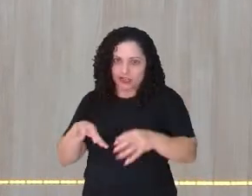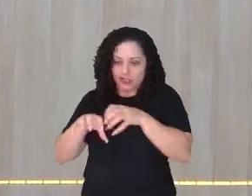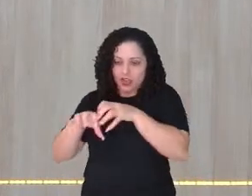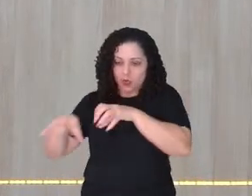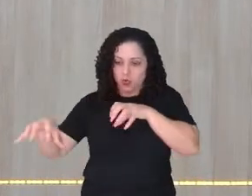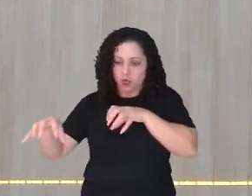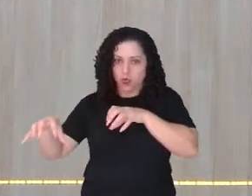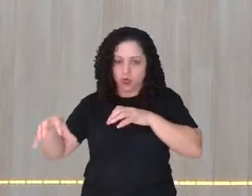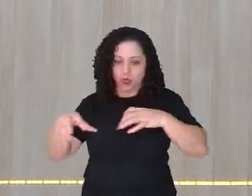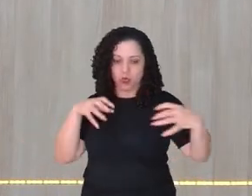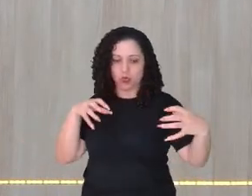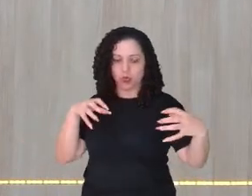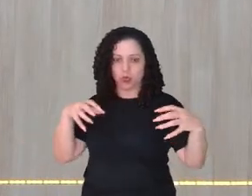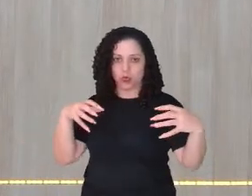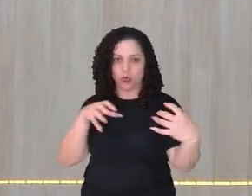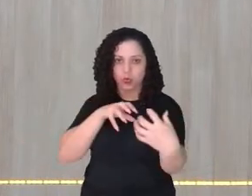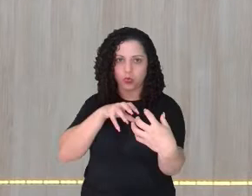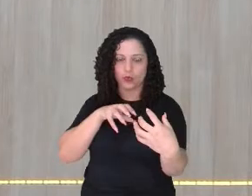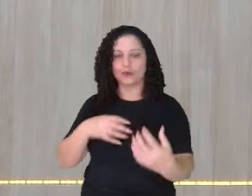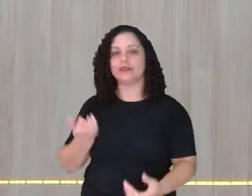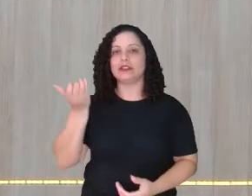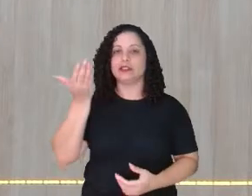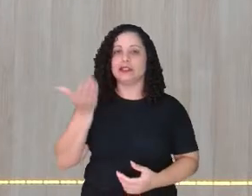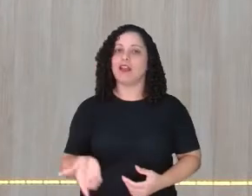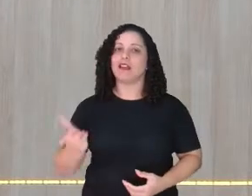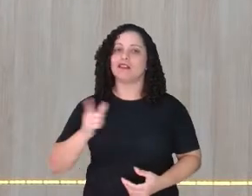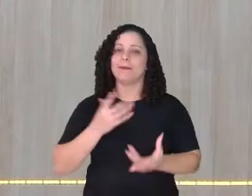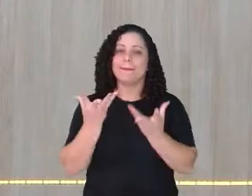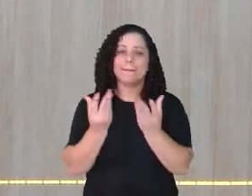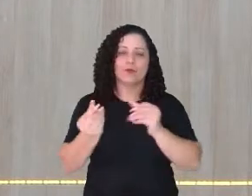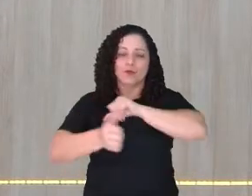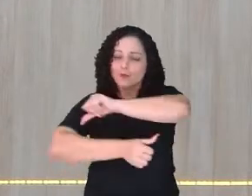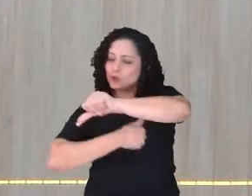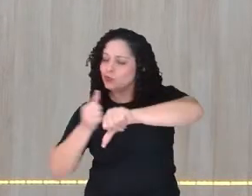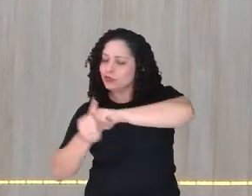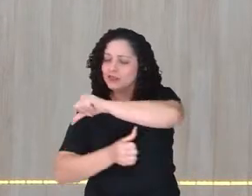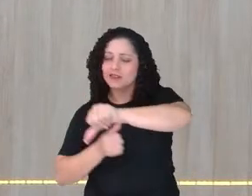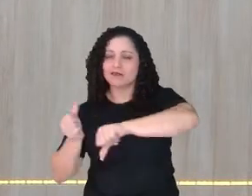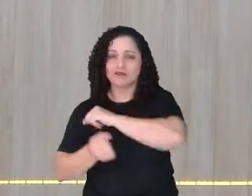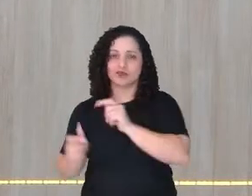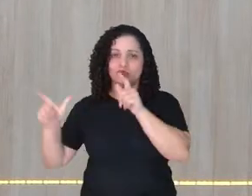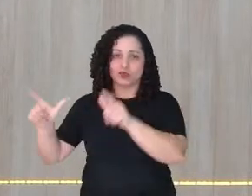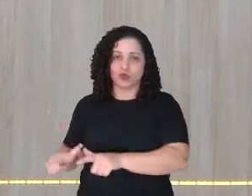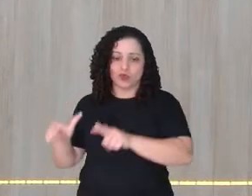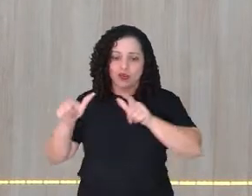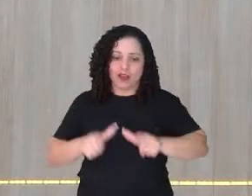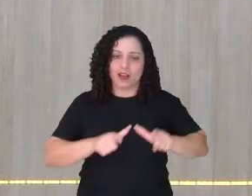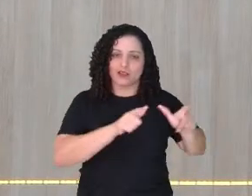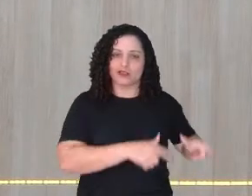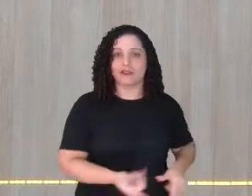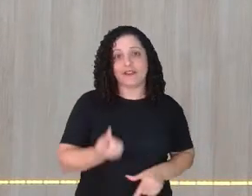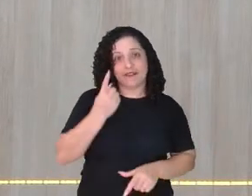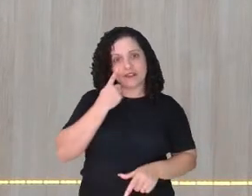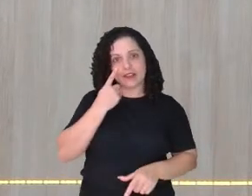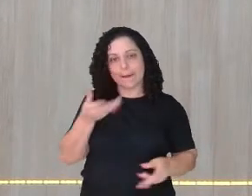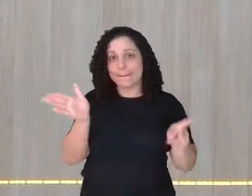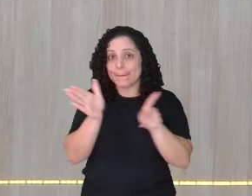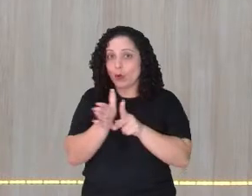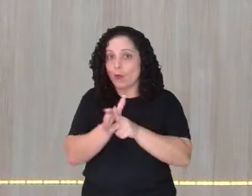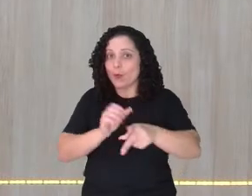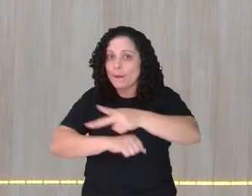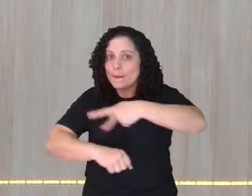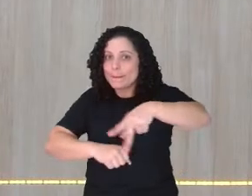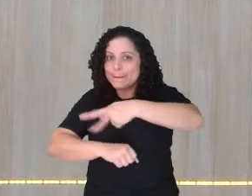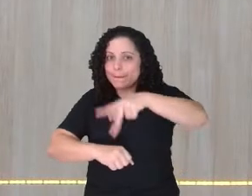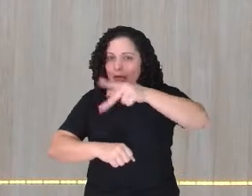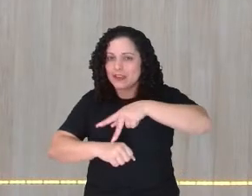separação, vão ter um alto grau de endemismo nesses territórios, né? Como a gente viu, por exemplo, o canguru, ele